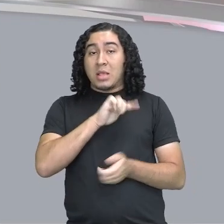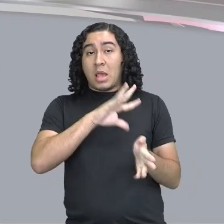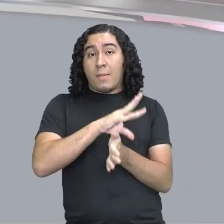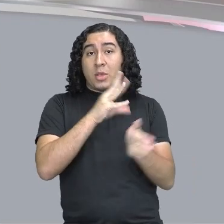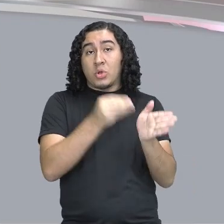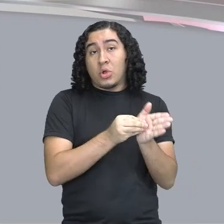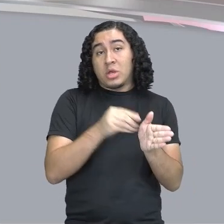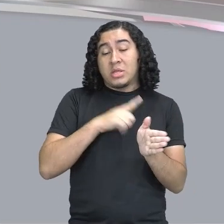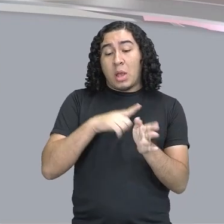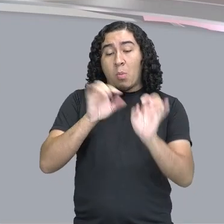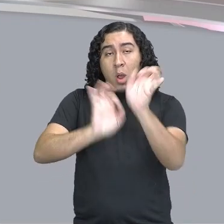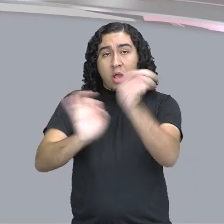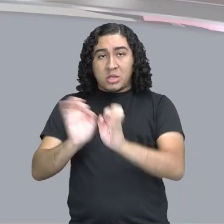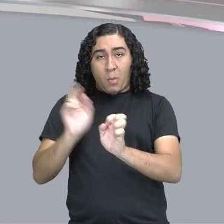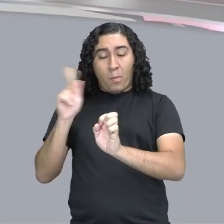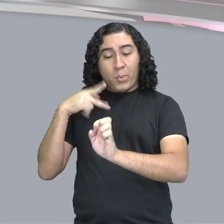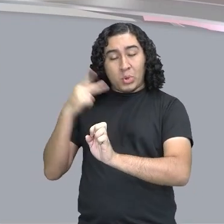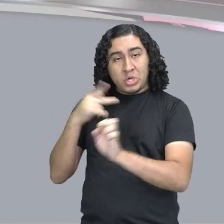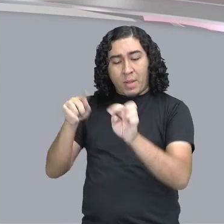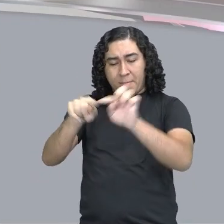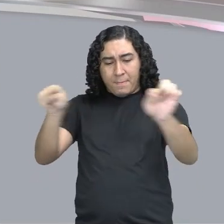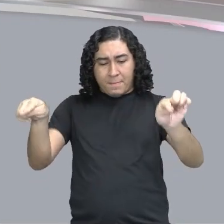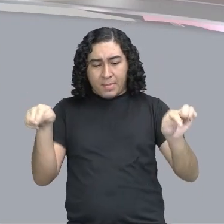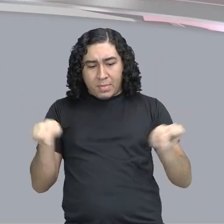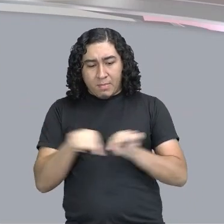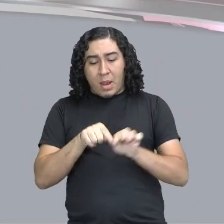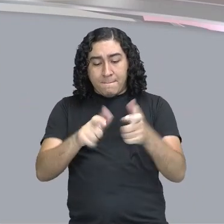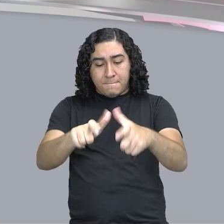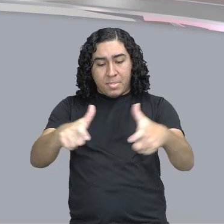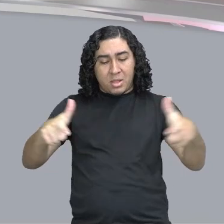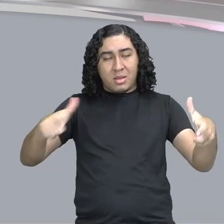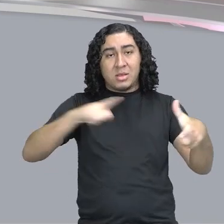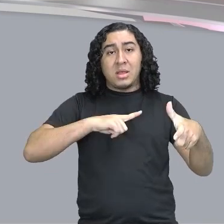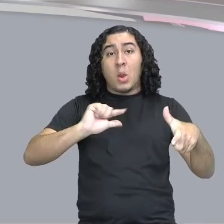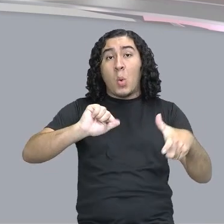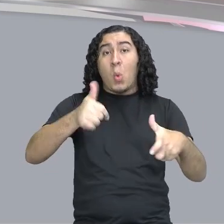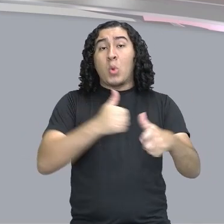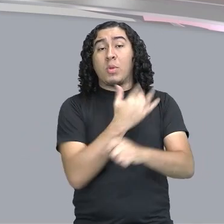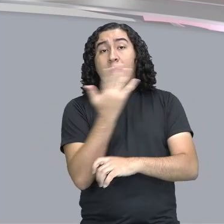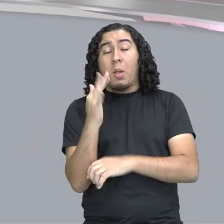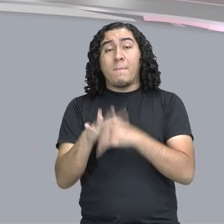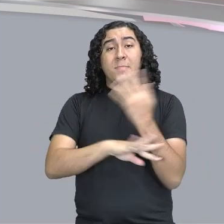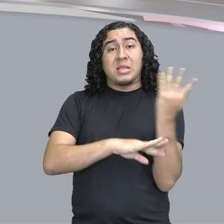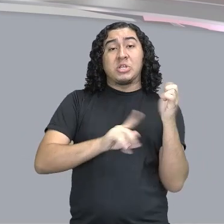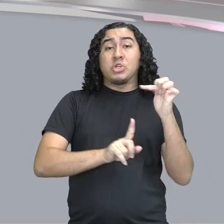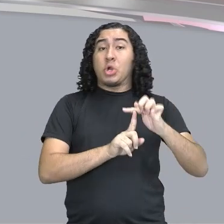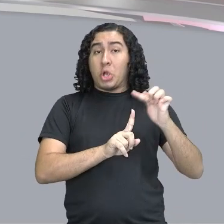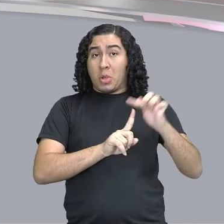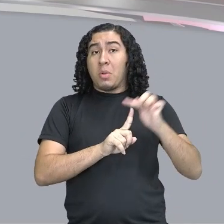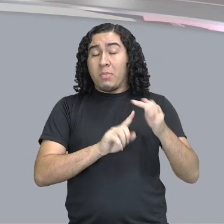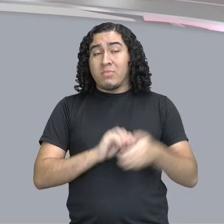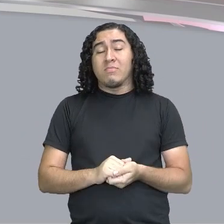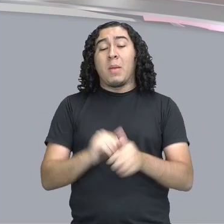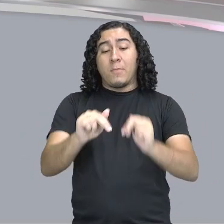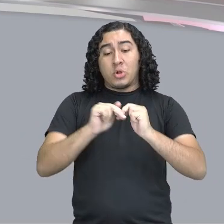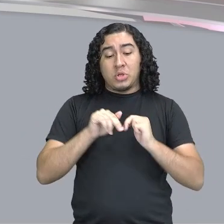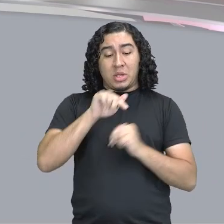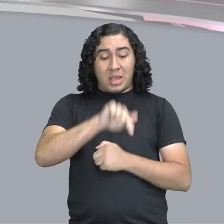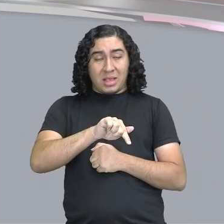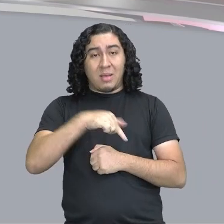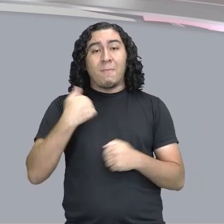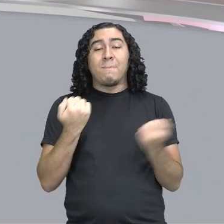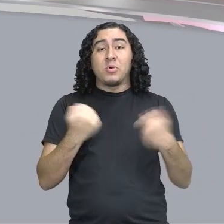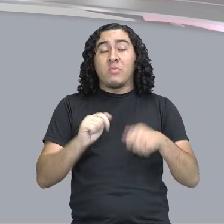uma divisão política faz com que a área abranja outros biomas nacionais. Por isso que na Amazônia Legal nós podemos